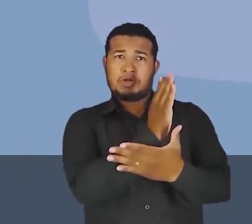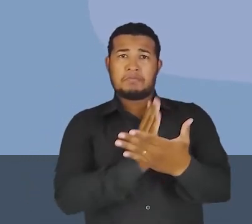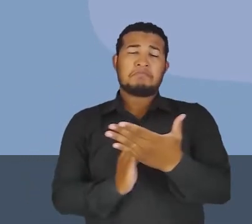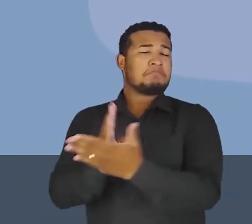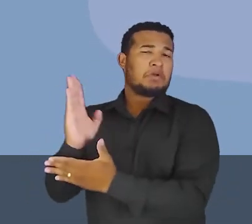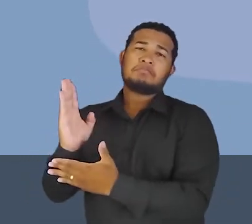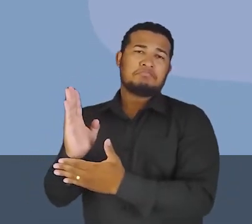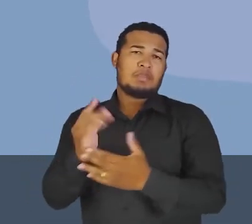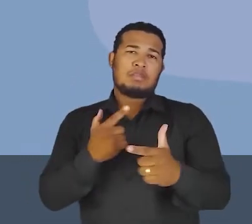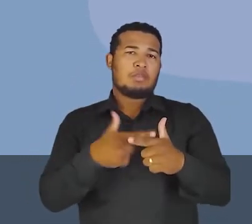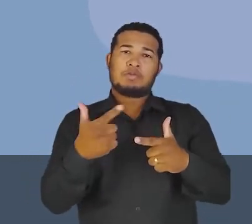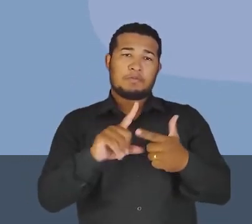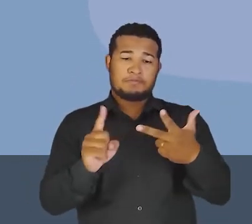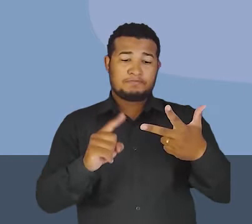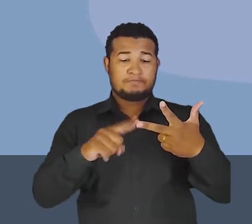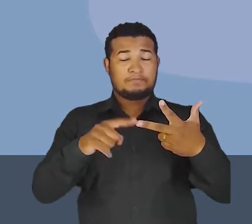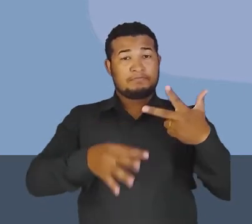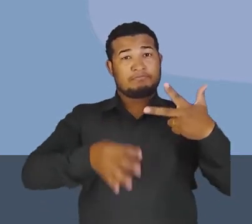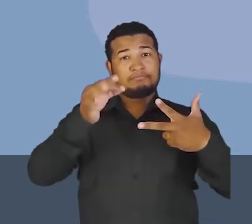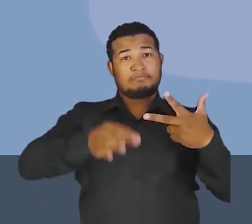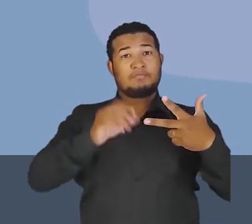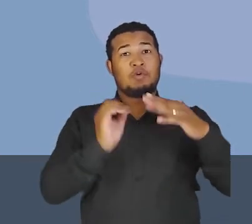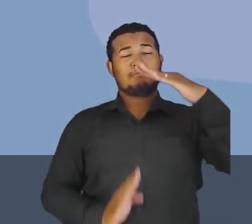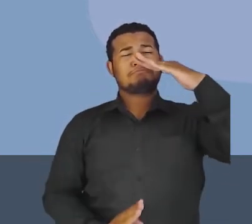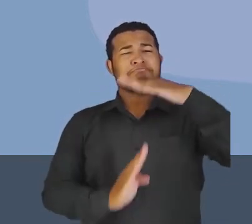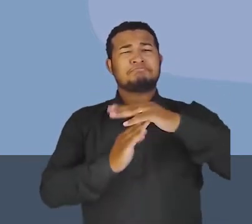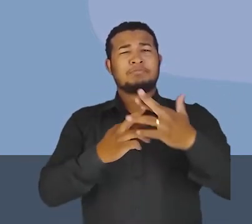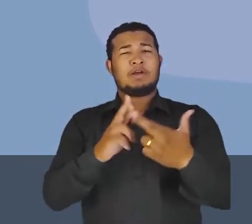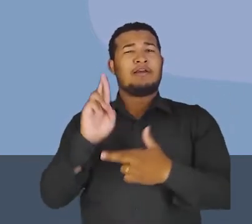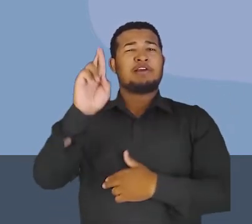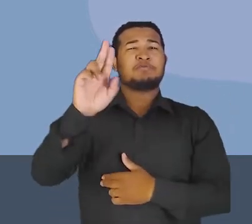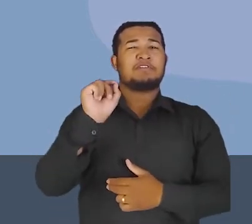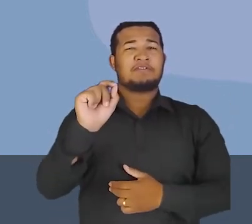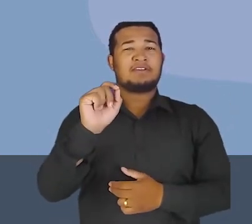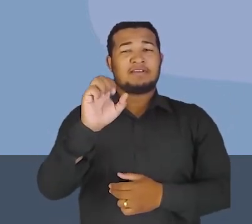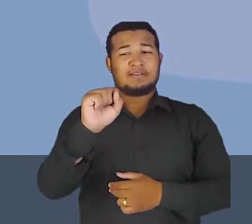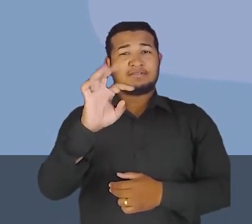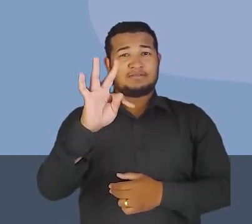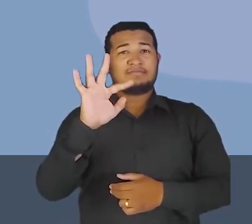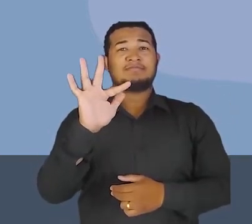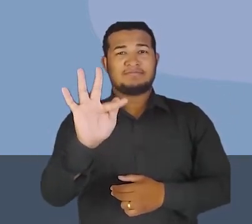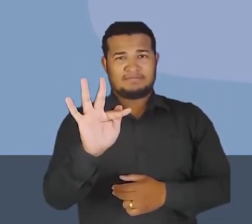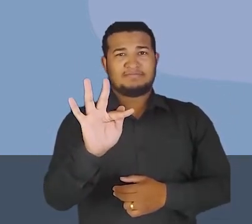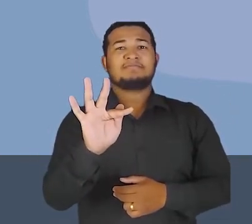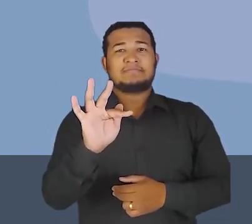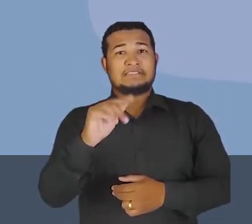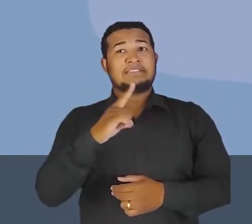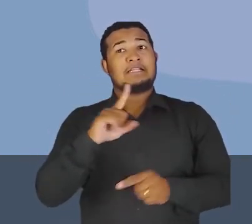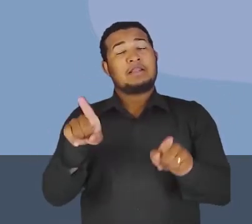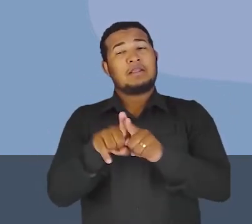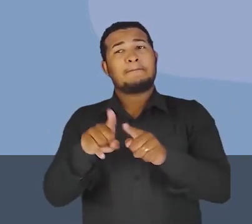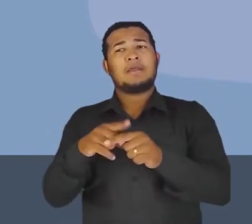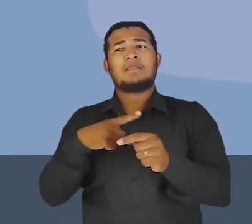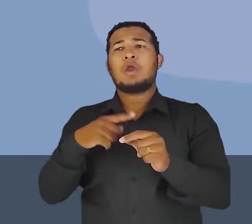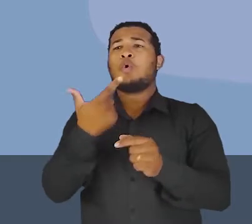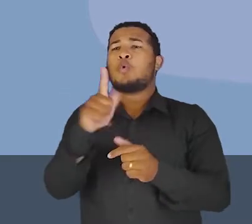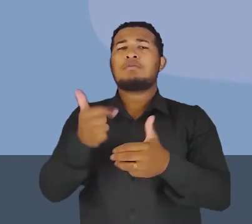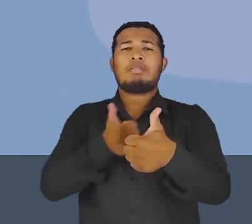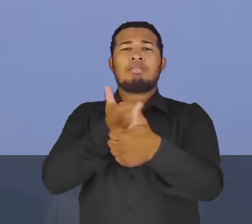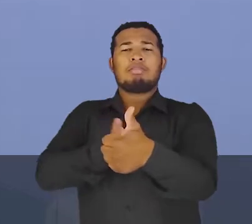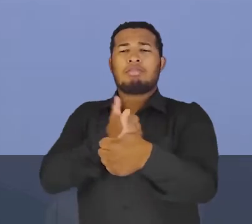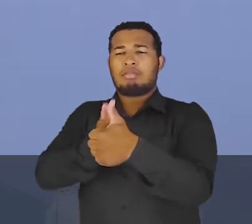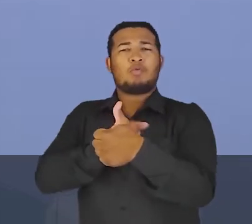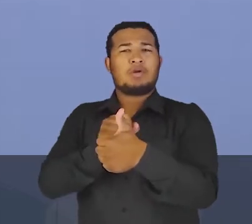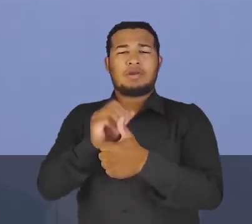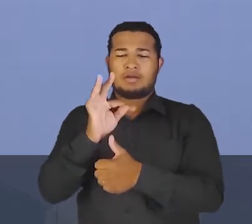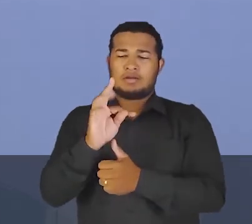e no Poder Judiciário, na sua instância máxima, você tem o STF, o Supremo Tribunal Federal, e outros tribunais superiores. Tem o